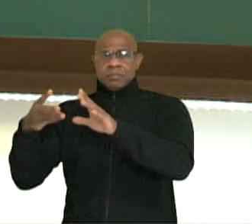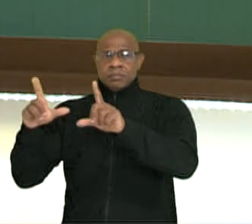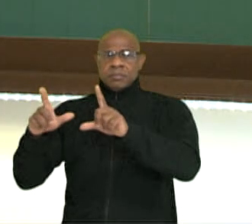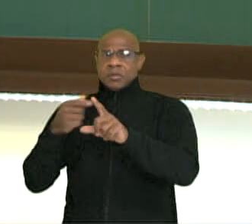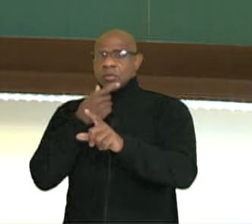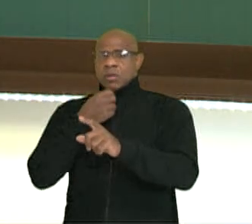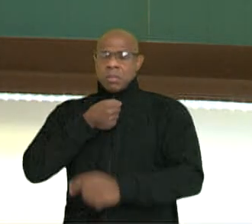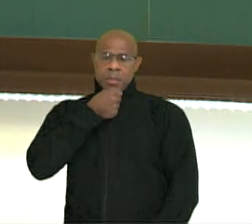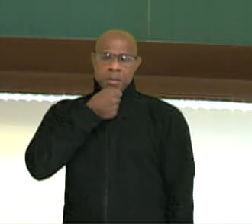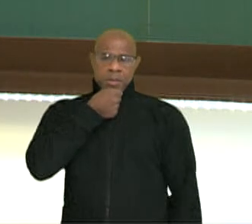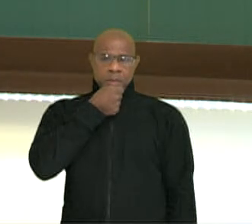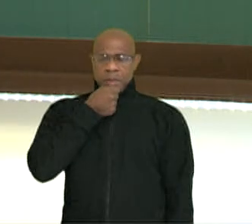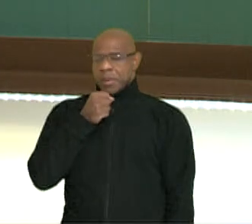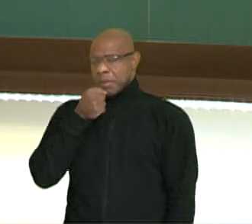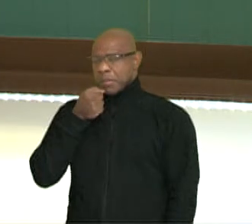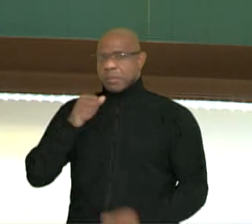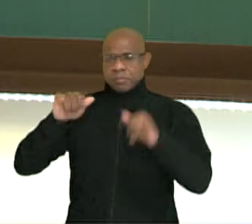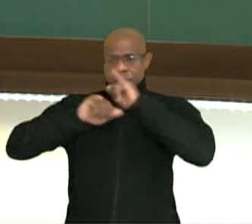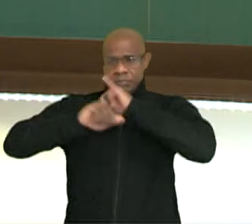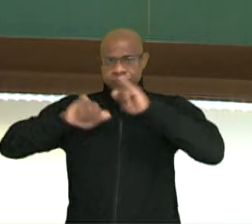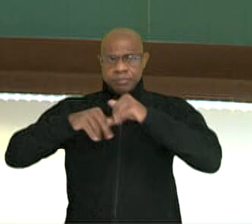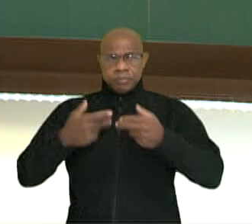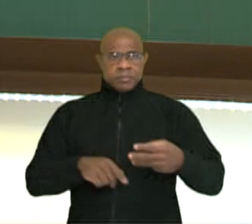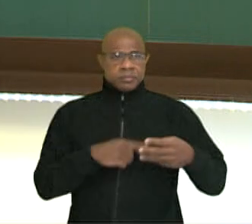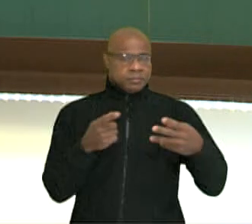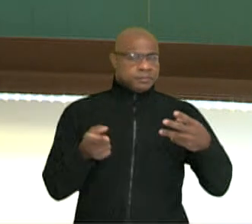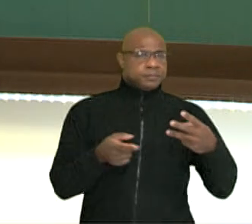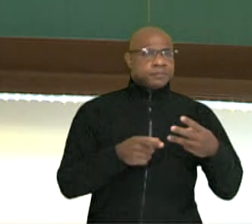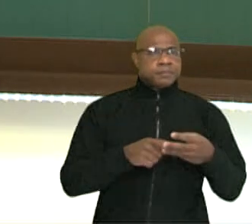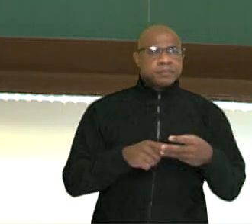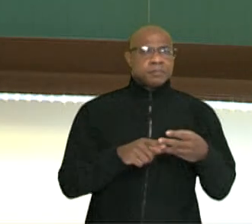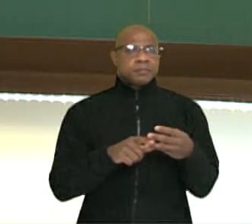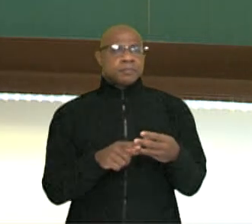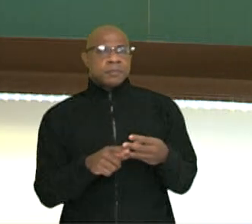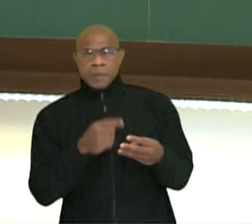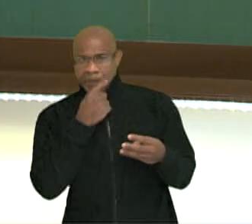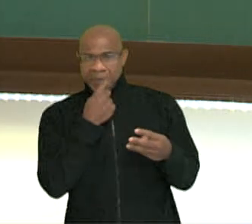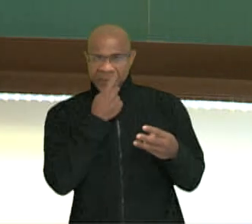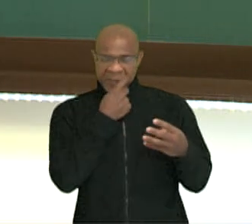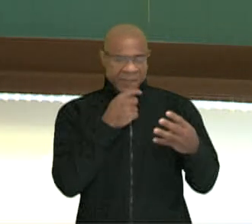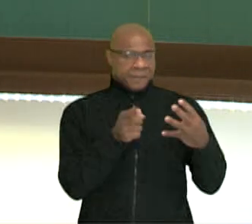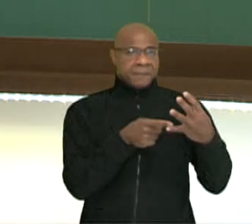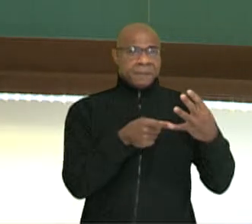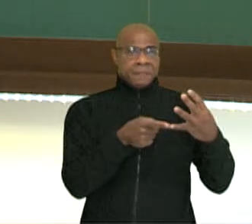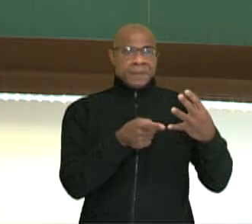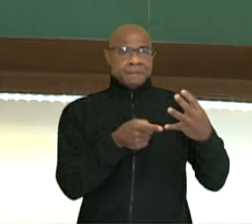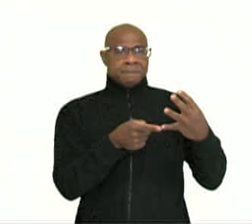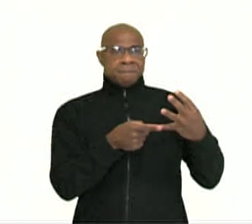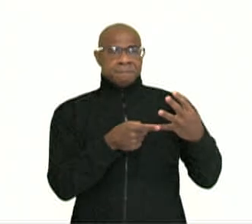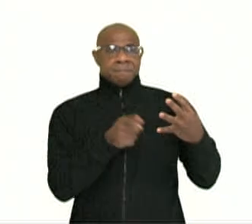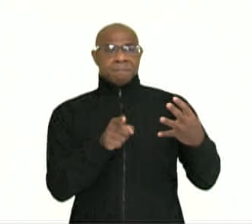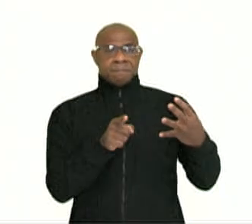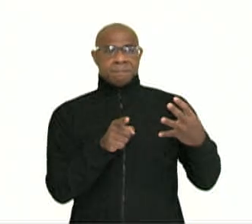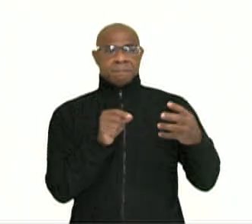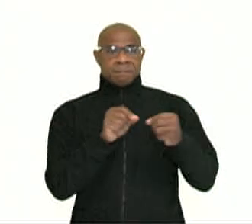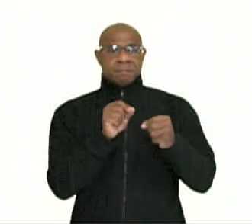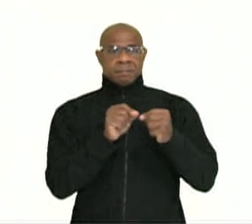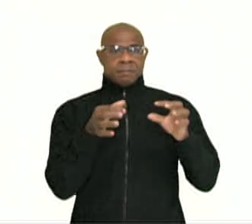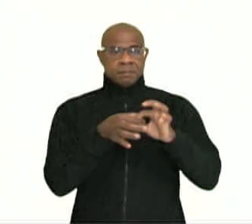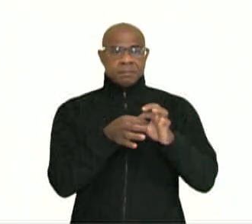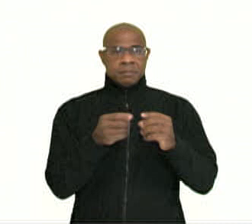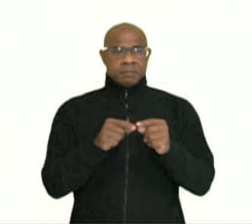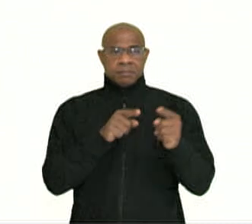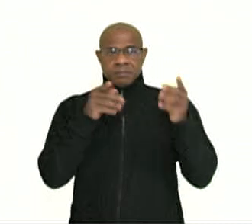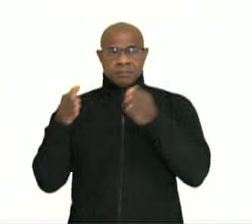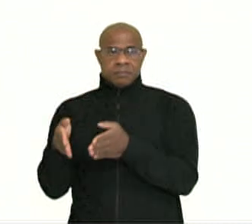repórter falando das notícias. E aqui? Estão fazendo uma competição. E aqui ele está